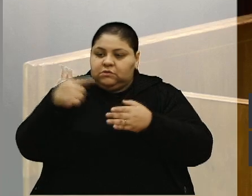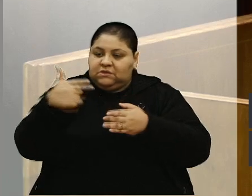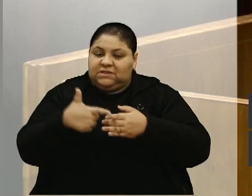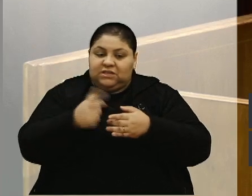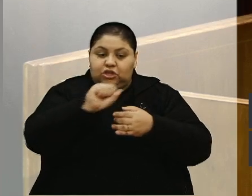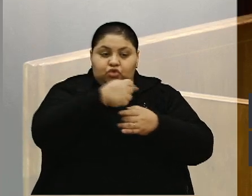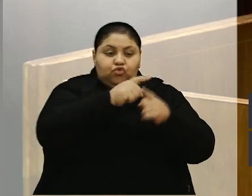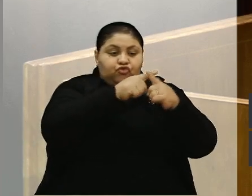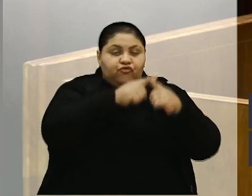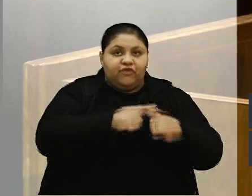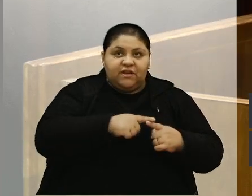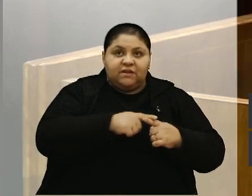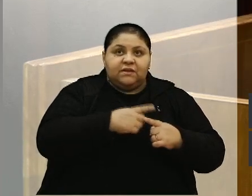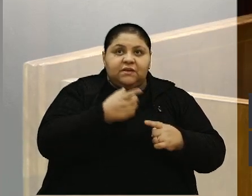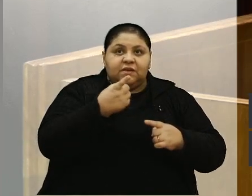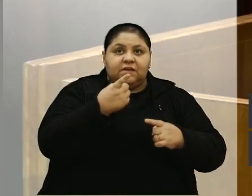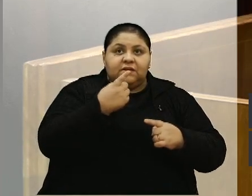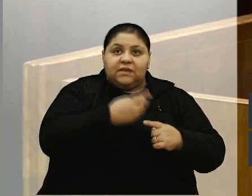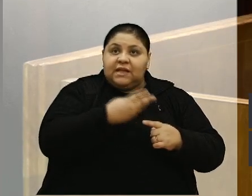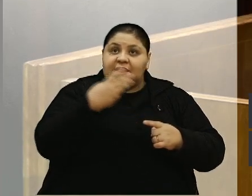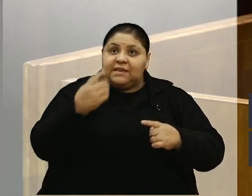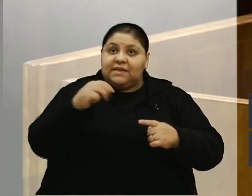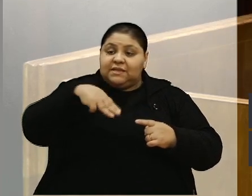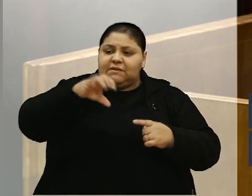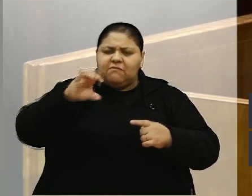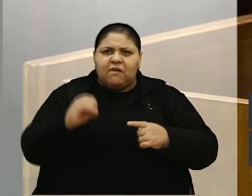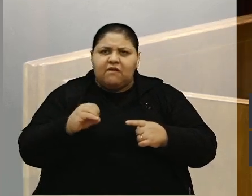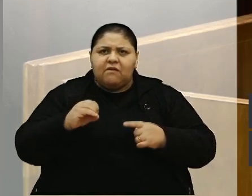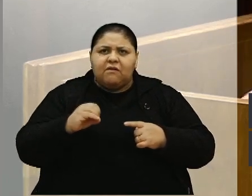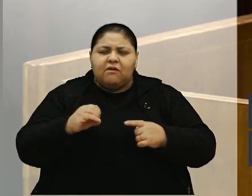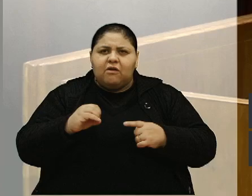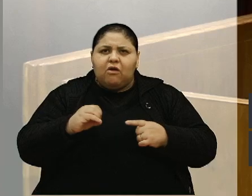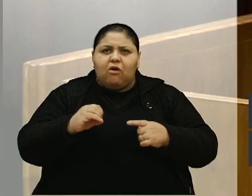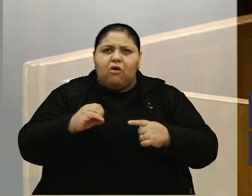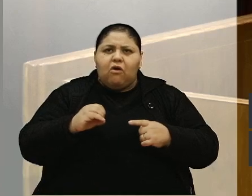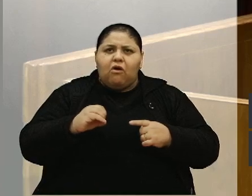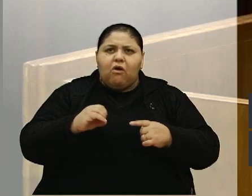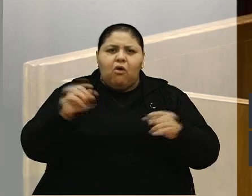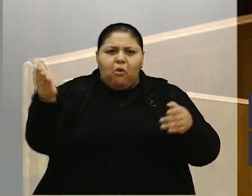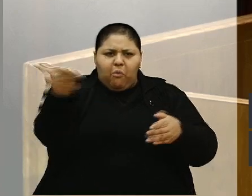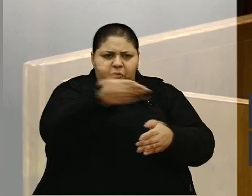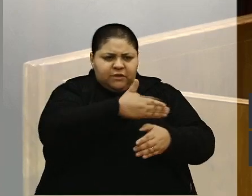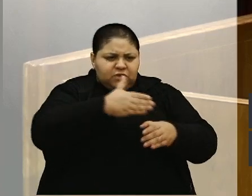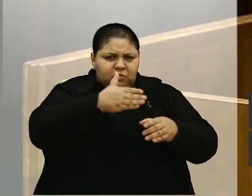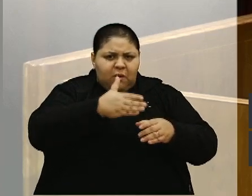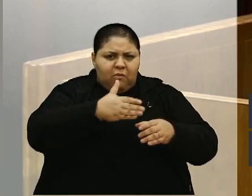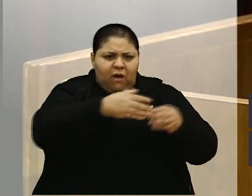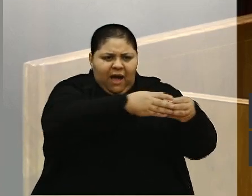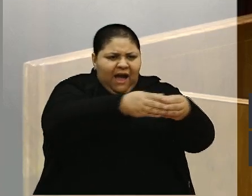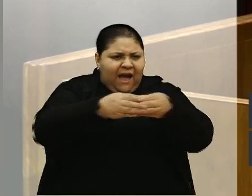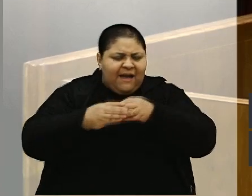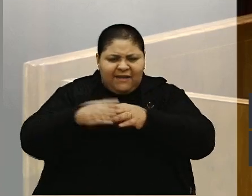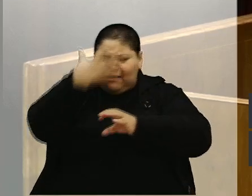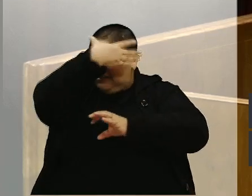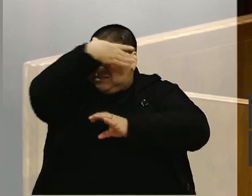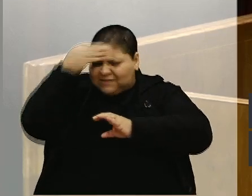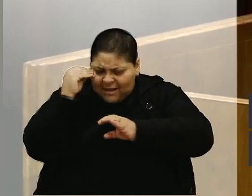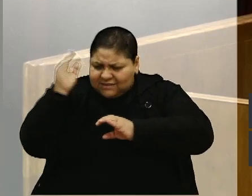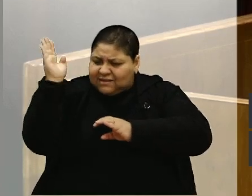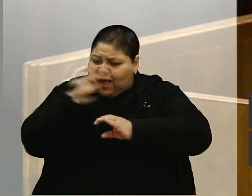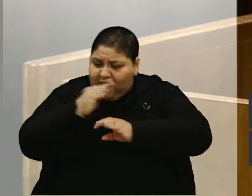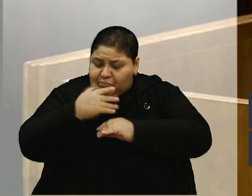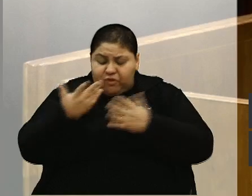maio. Tem memória curta o pessoal aqui, vereador Scalco. Coisa inacreditável. A memória é